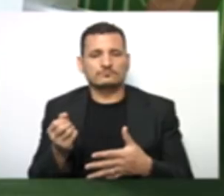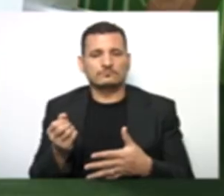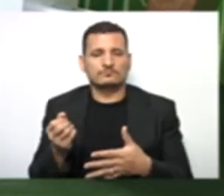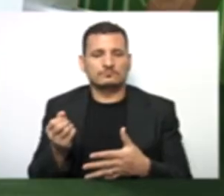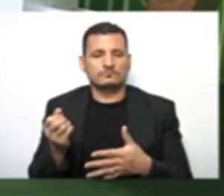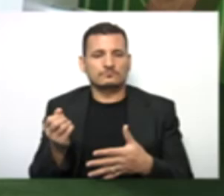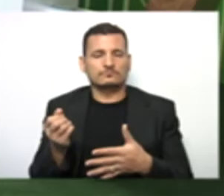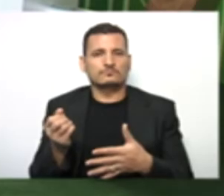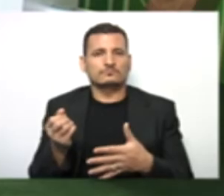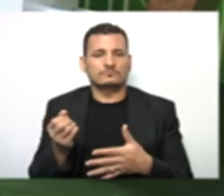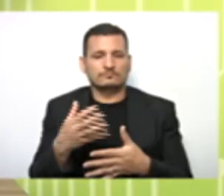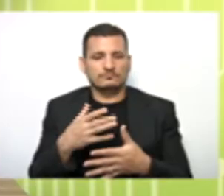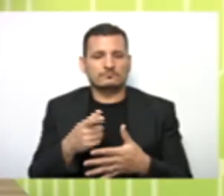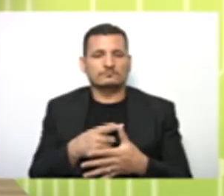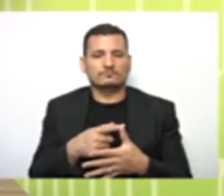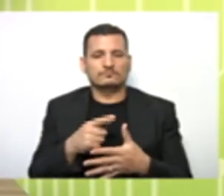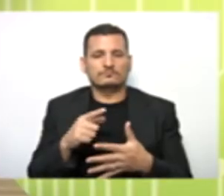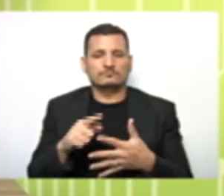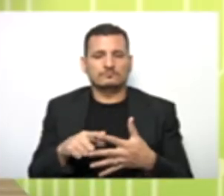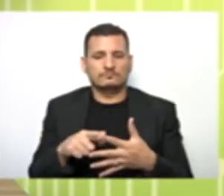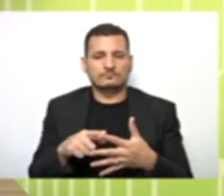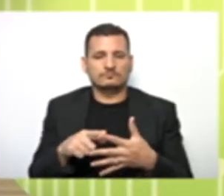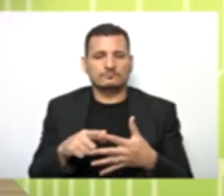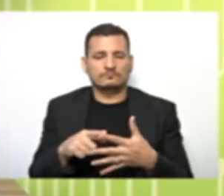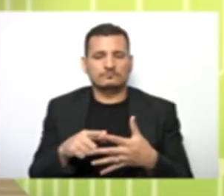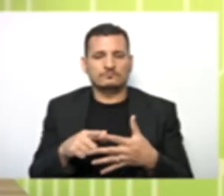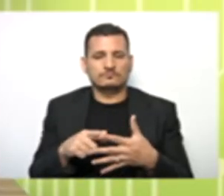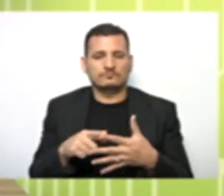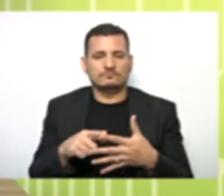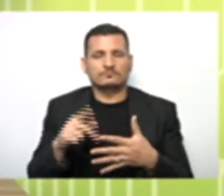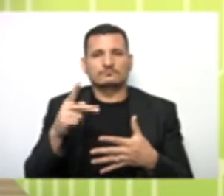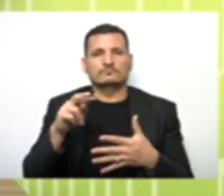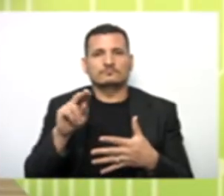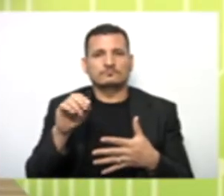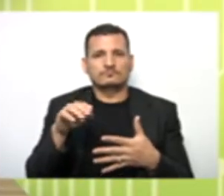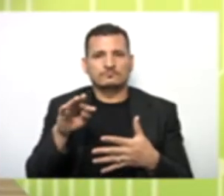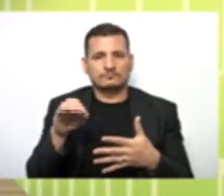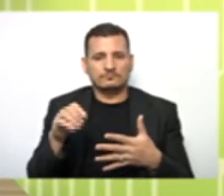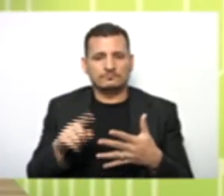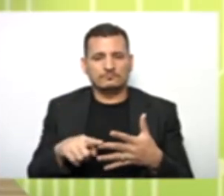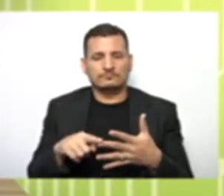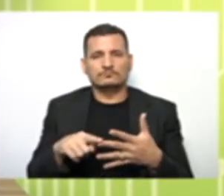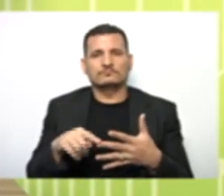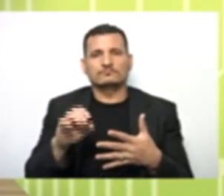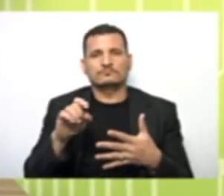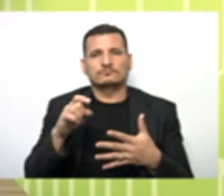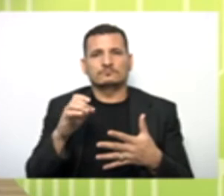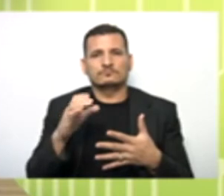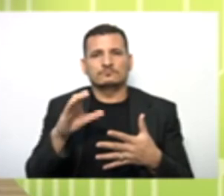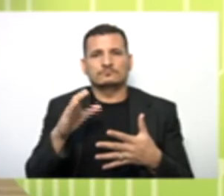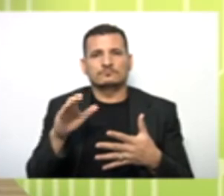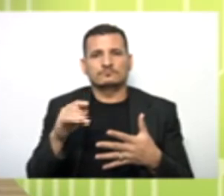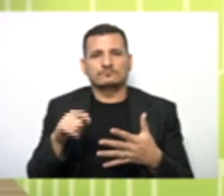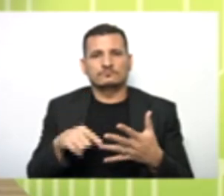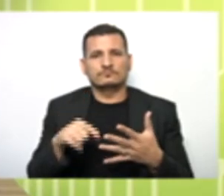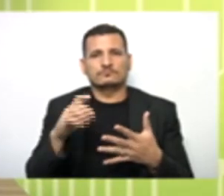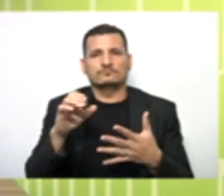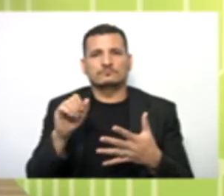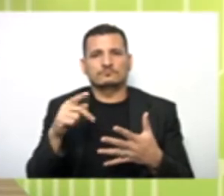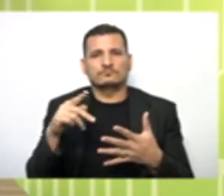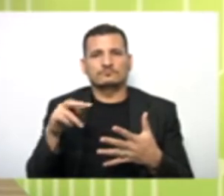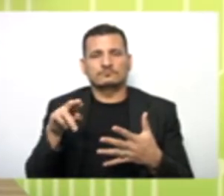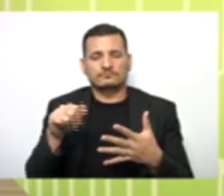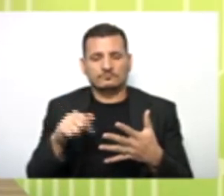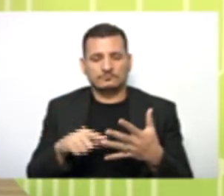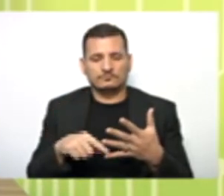algum, hein? Isso. É o novo, é o pronto, o execução, o espera e